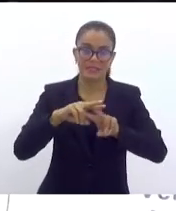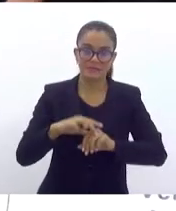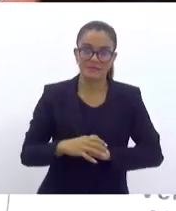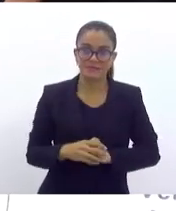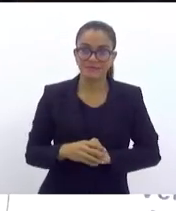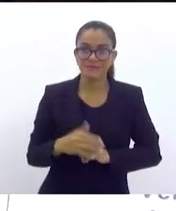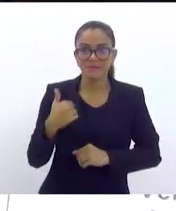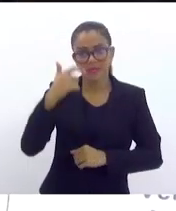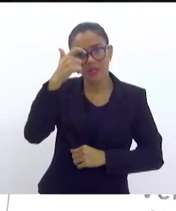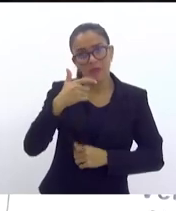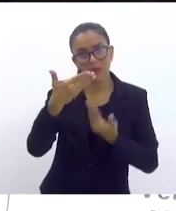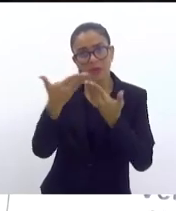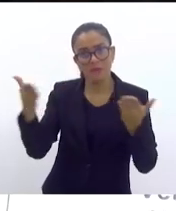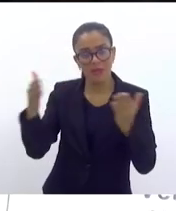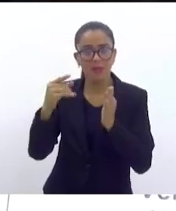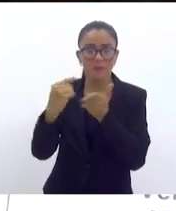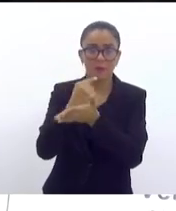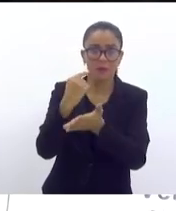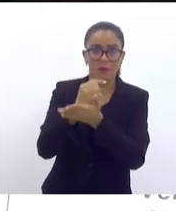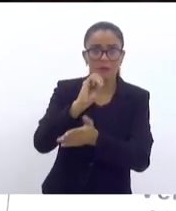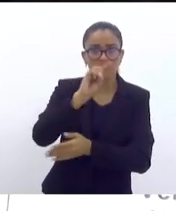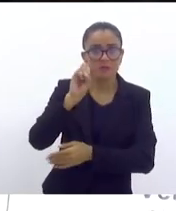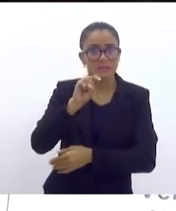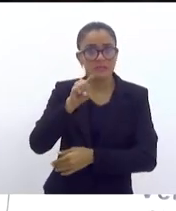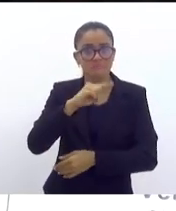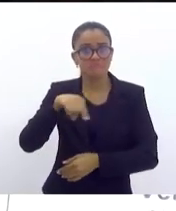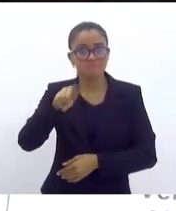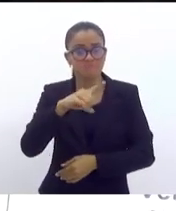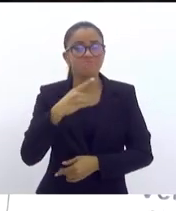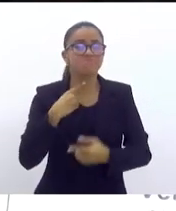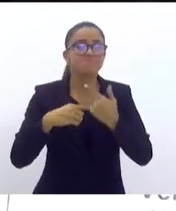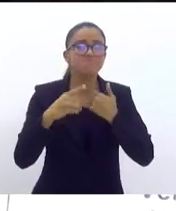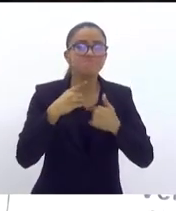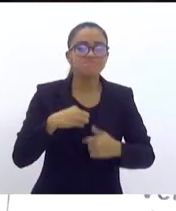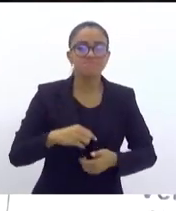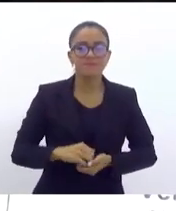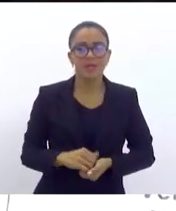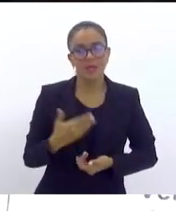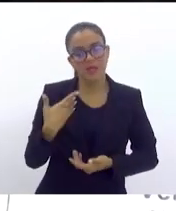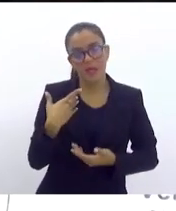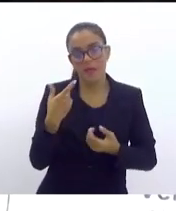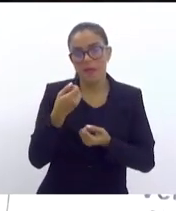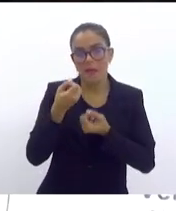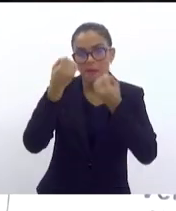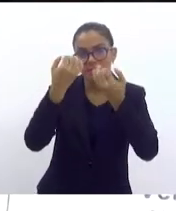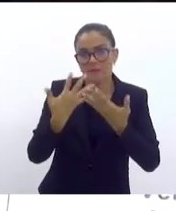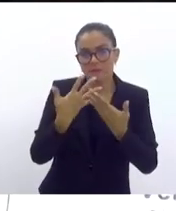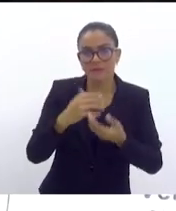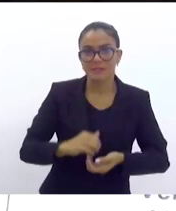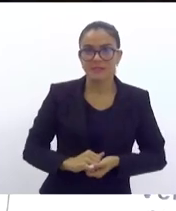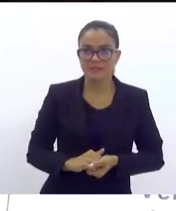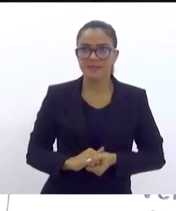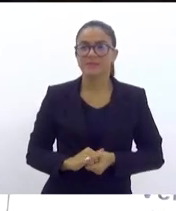estou aberto a perguntas caso queiram fazer e basicamente é assim mesmo